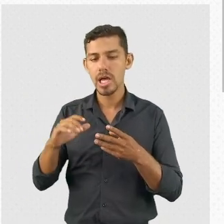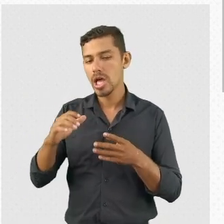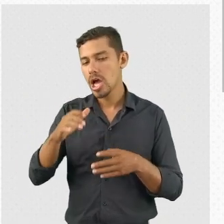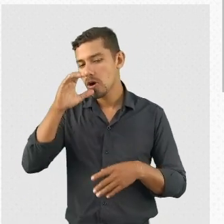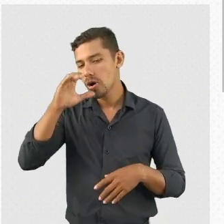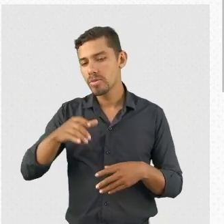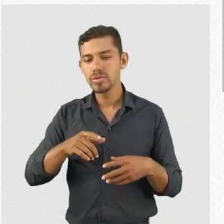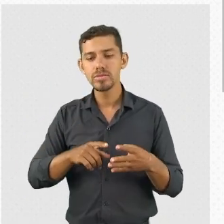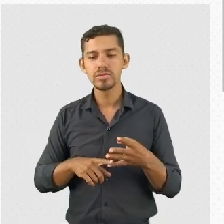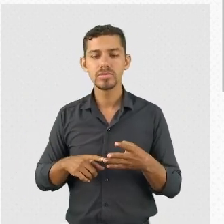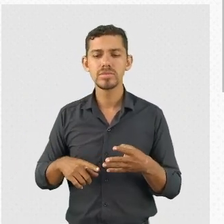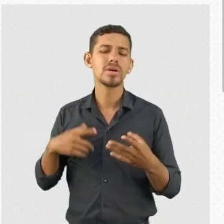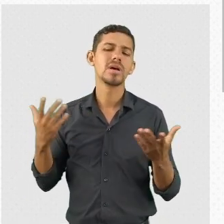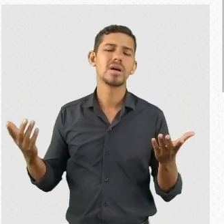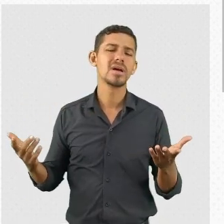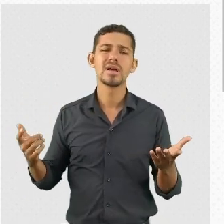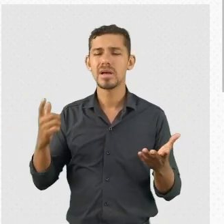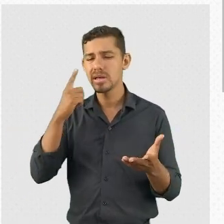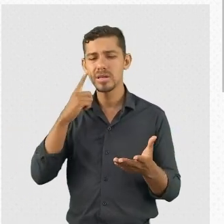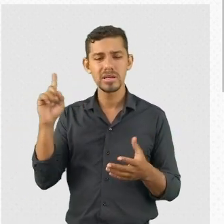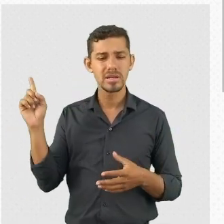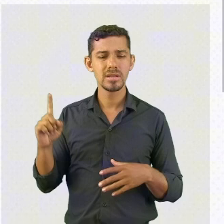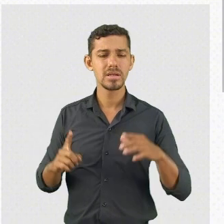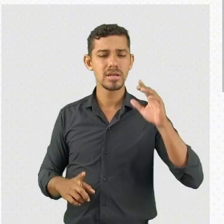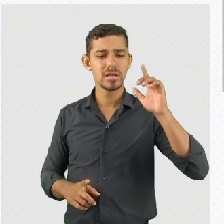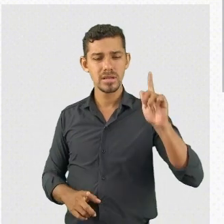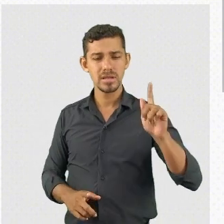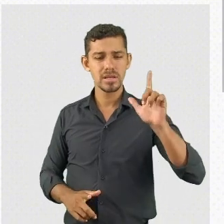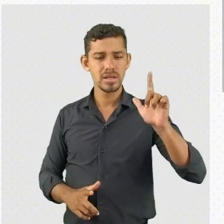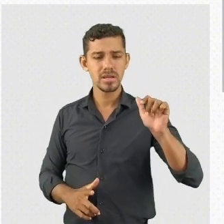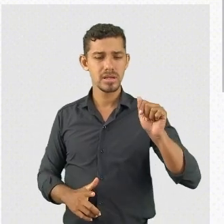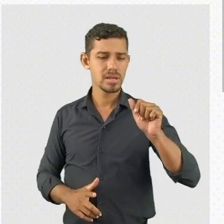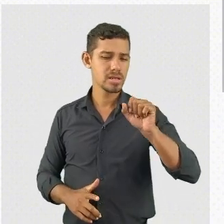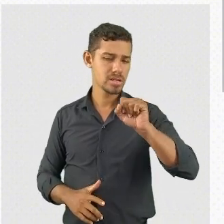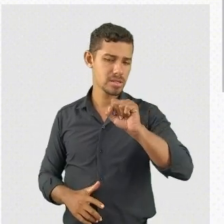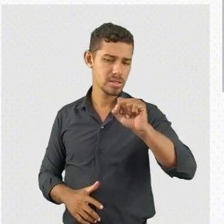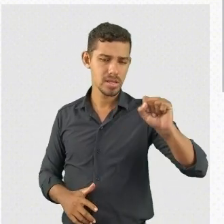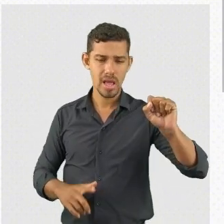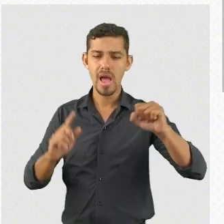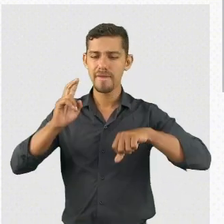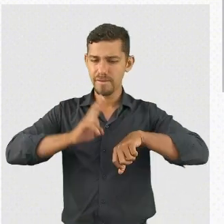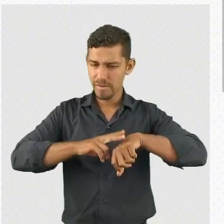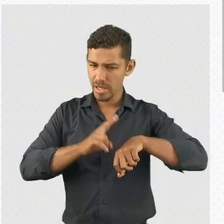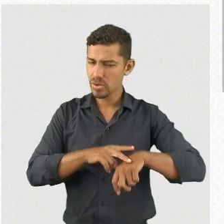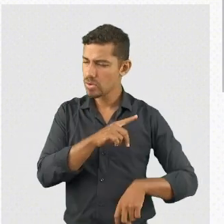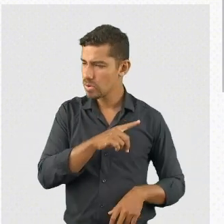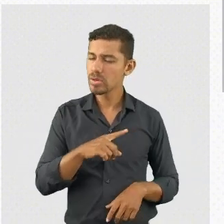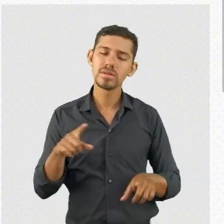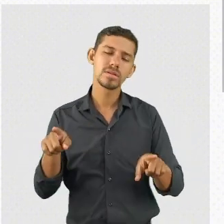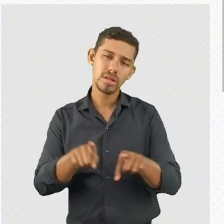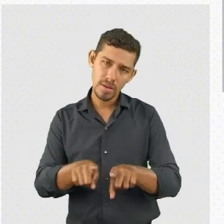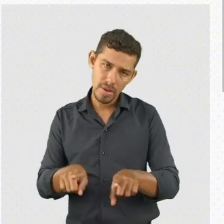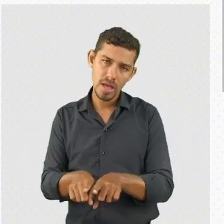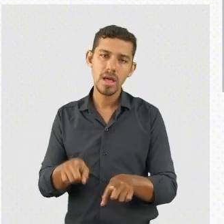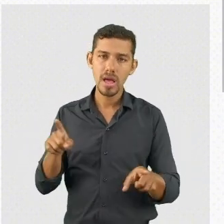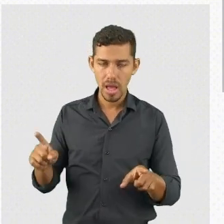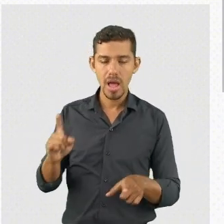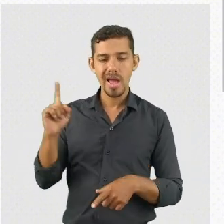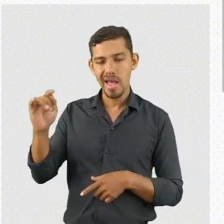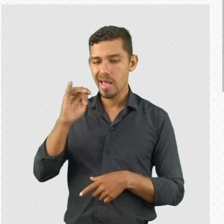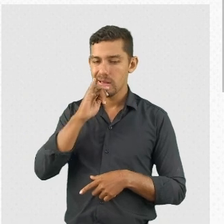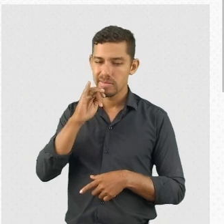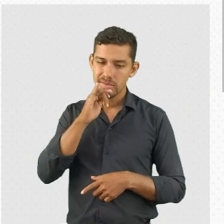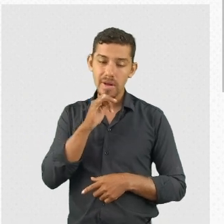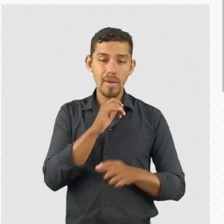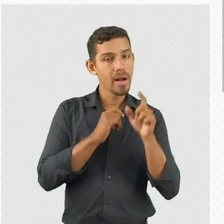copo. Aí você vai falar, professora, mas eu já vi que glass é vidro também. Tá? Então é aquela ideia da polissemia em língua inglesa, uma